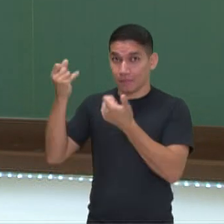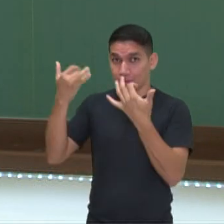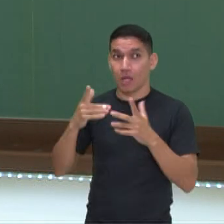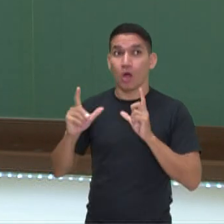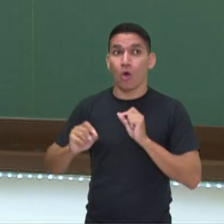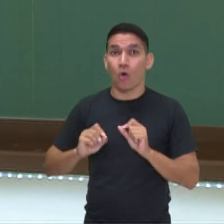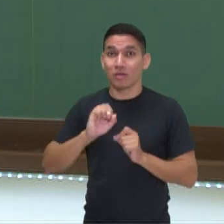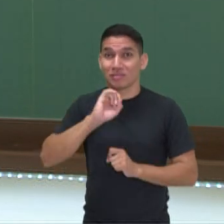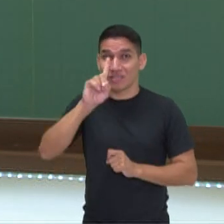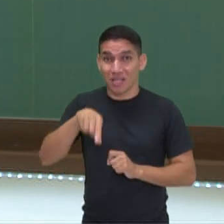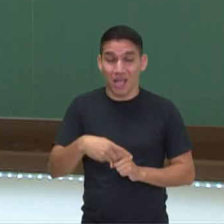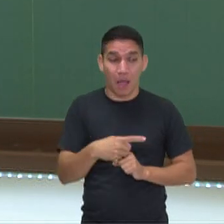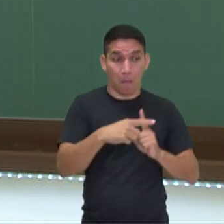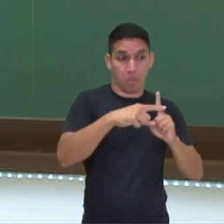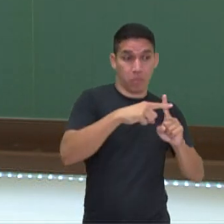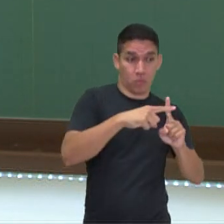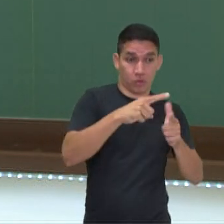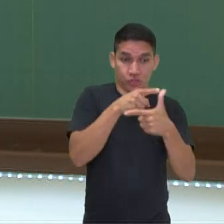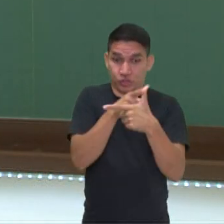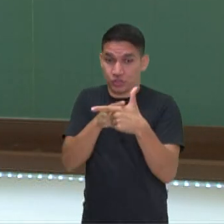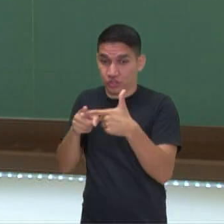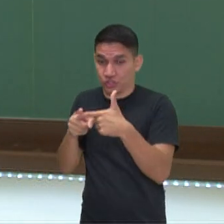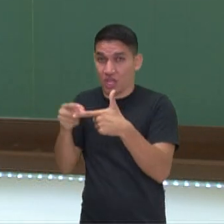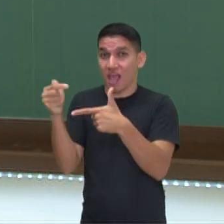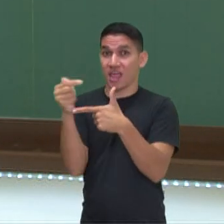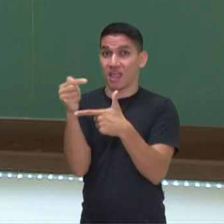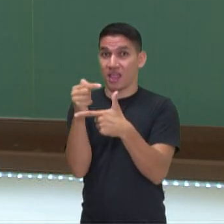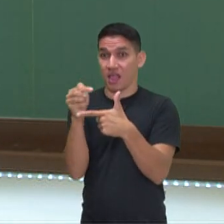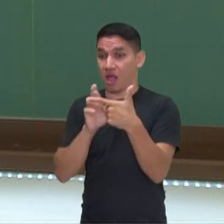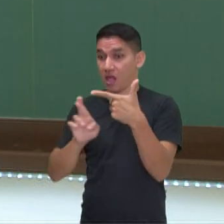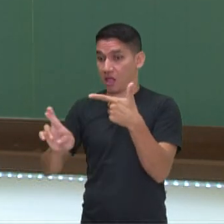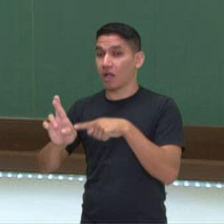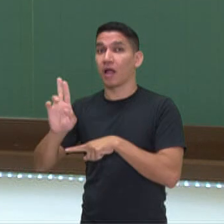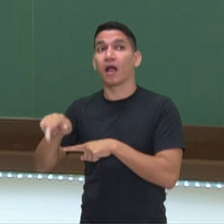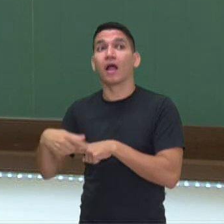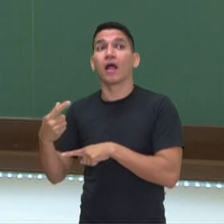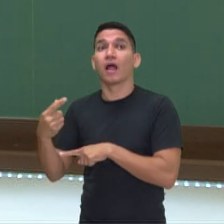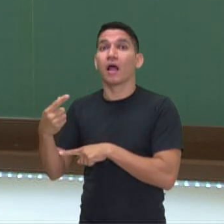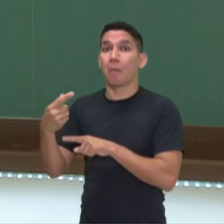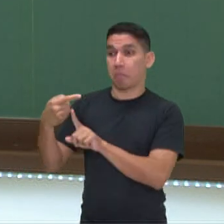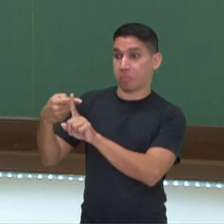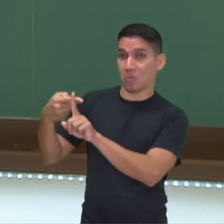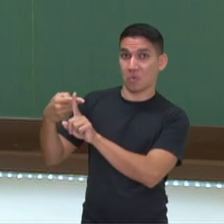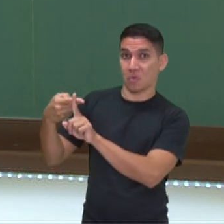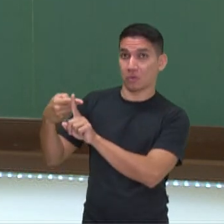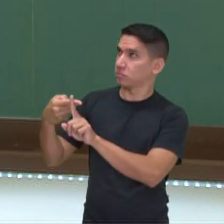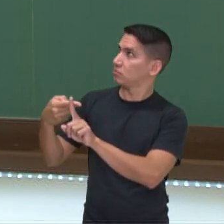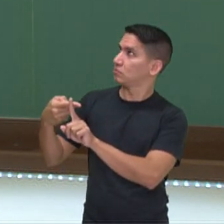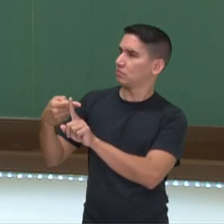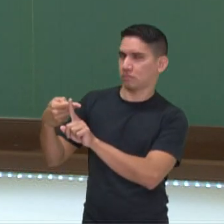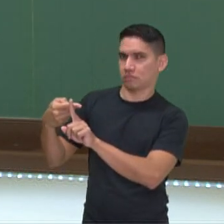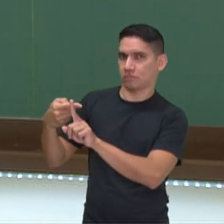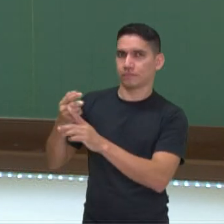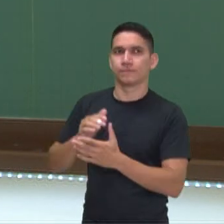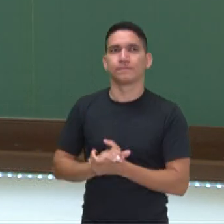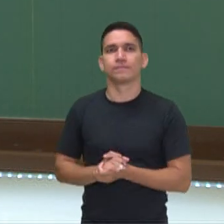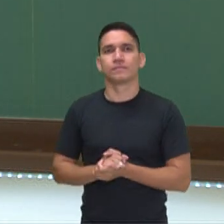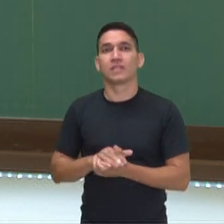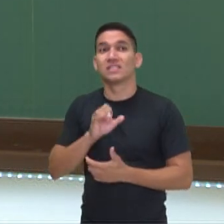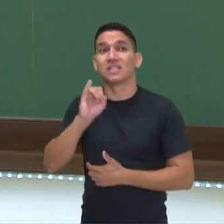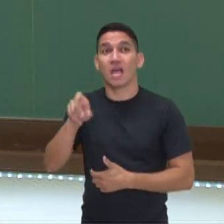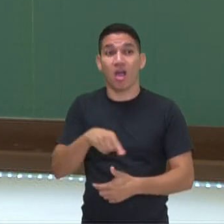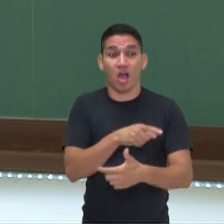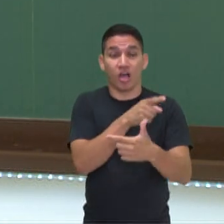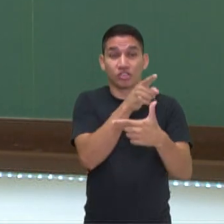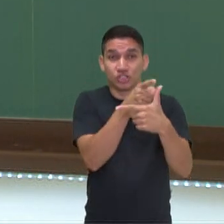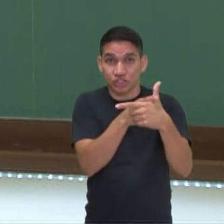quando eu divido um número positivo por um número negativo, o resultado fica positivo. E quando eu